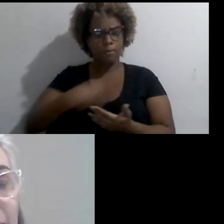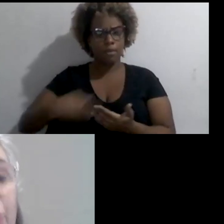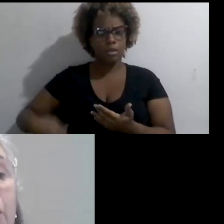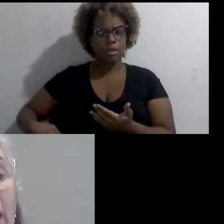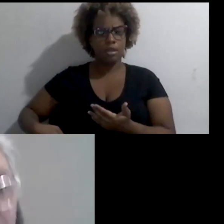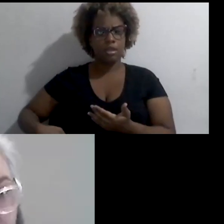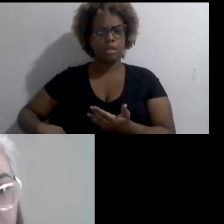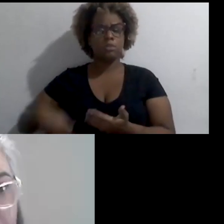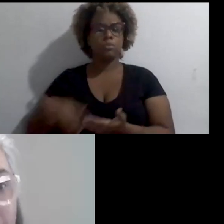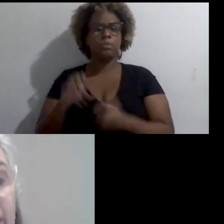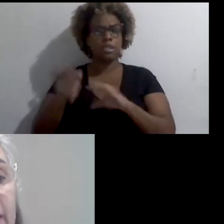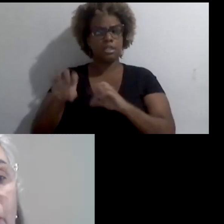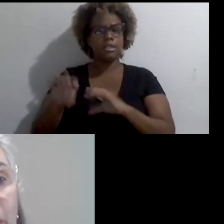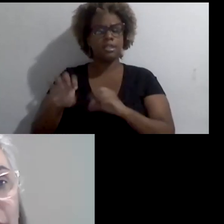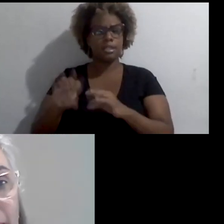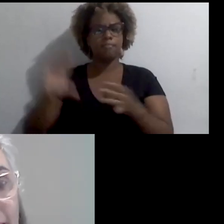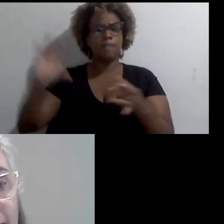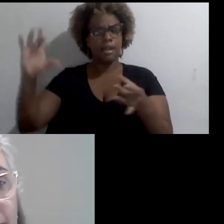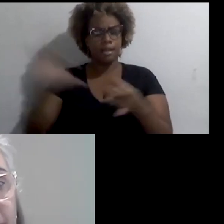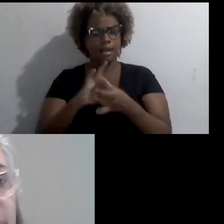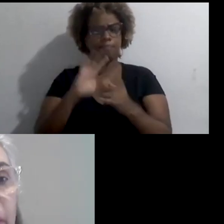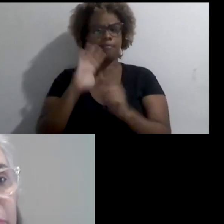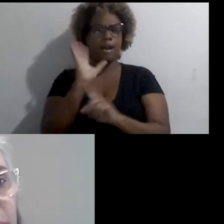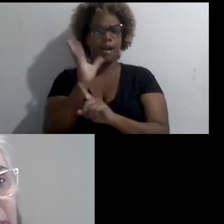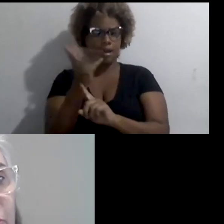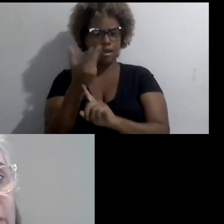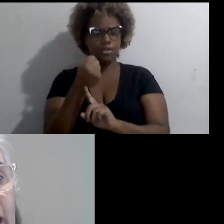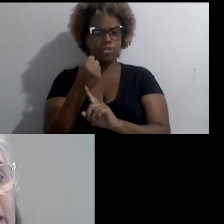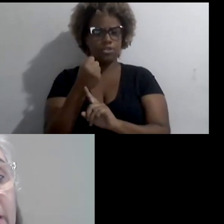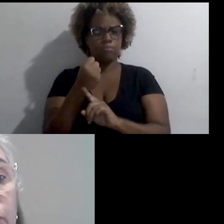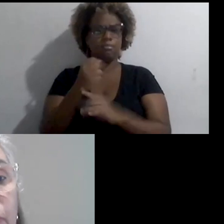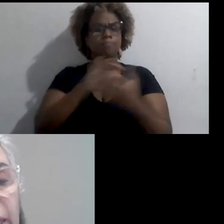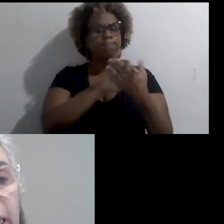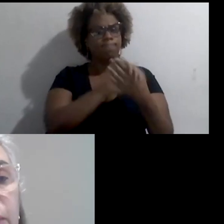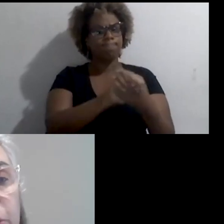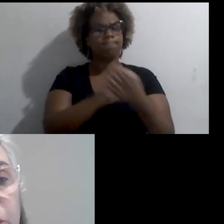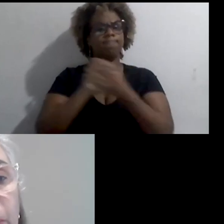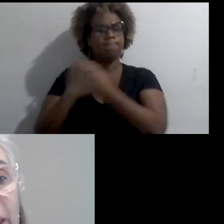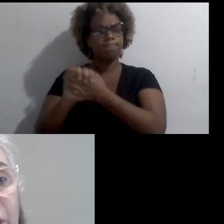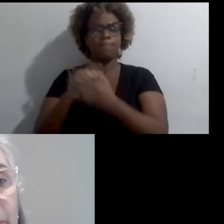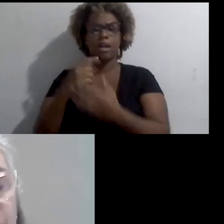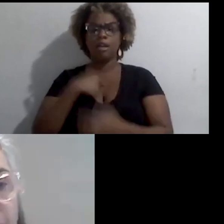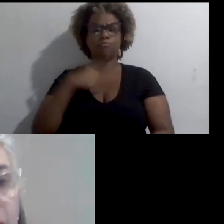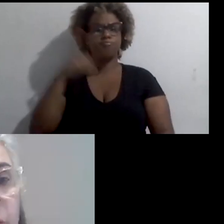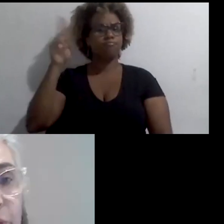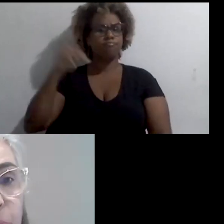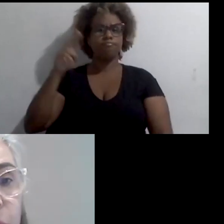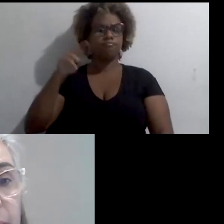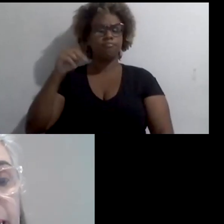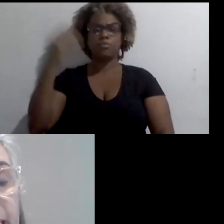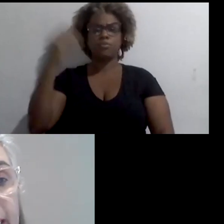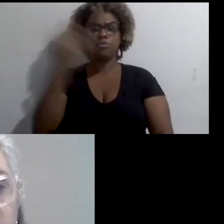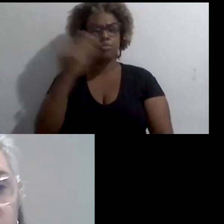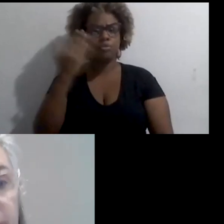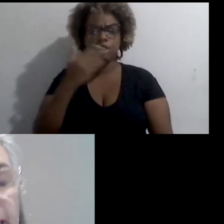para as áreas artísticas. Então, eu acho que das mãos nessas duas áreas, e eu não vi, no planejamento geral que foi exposto